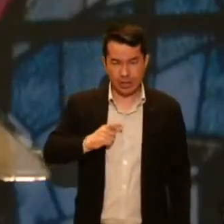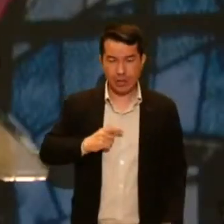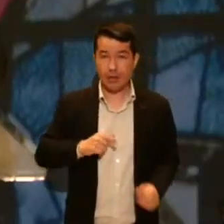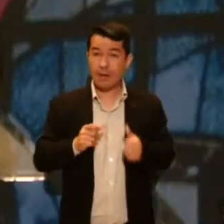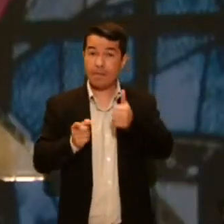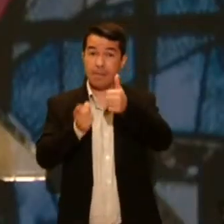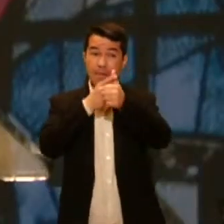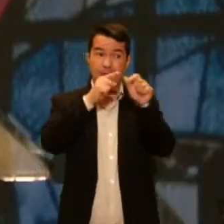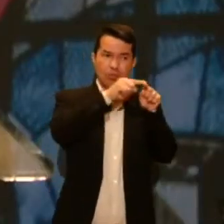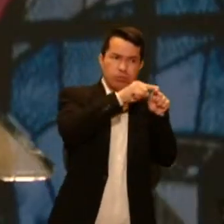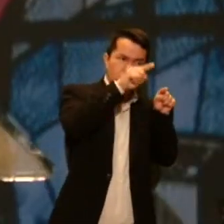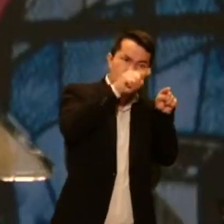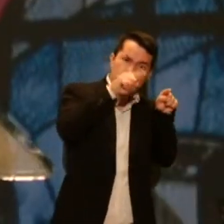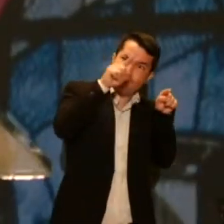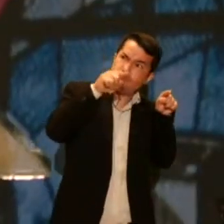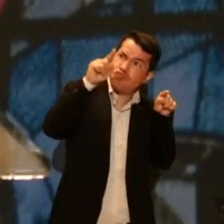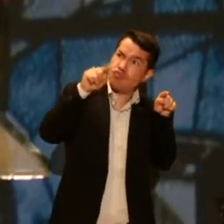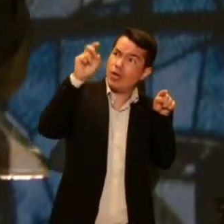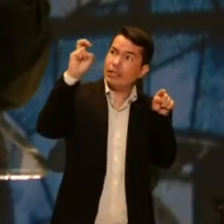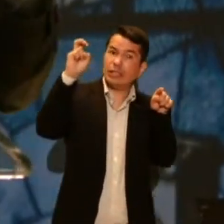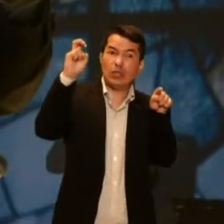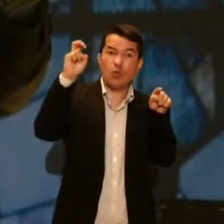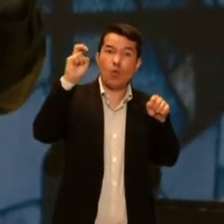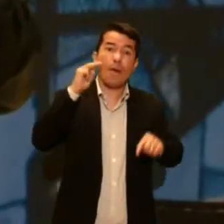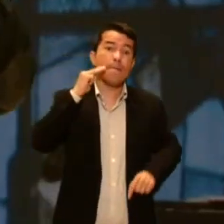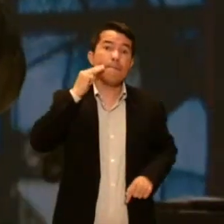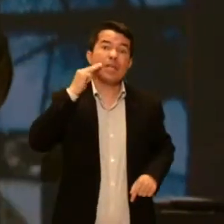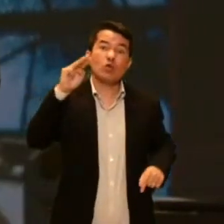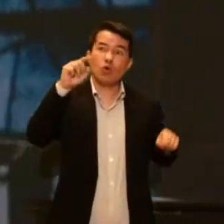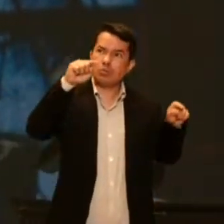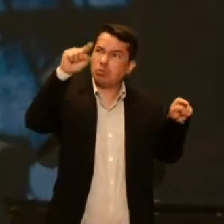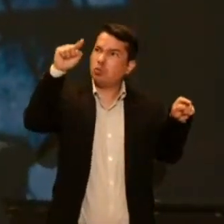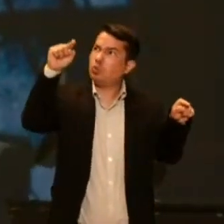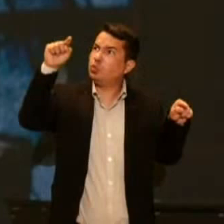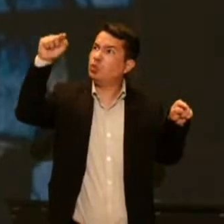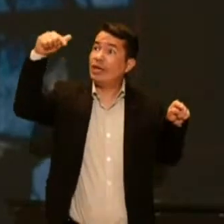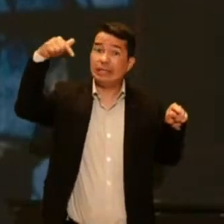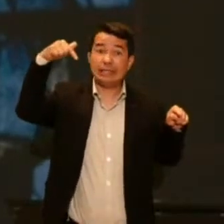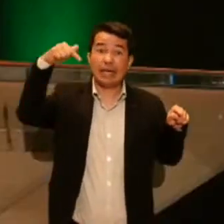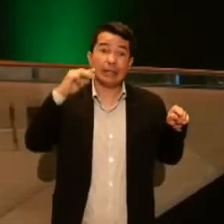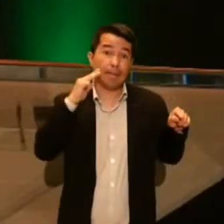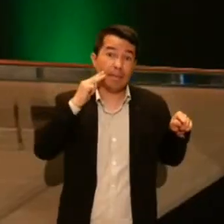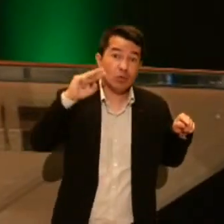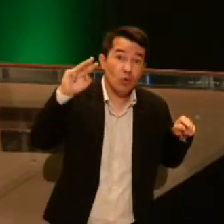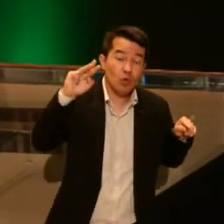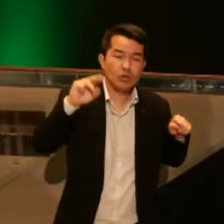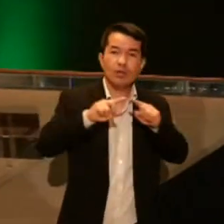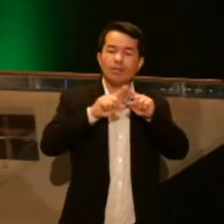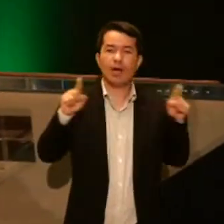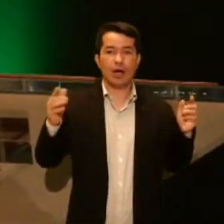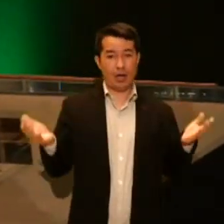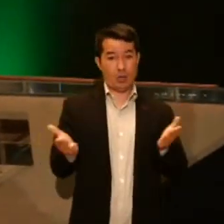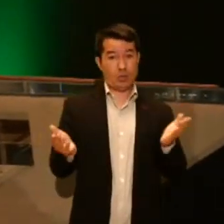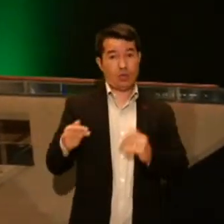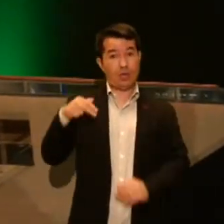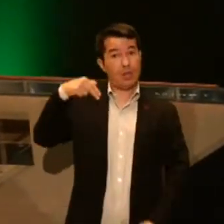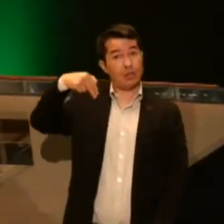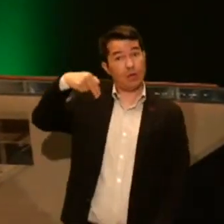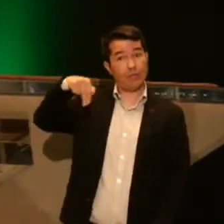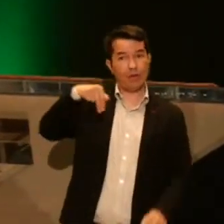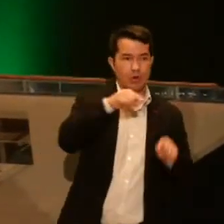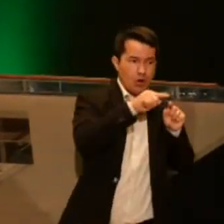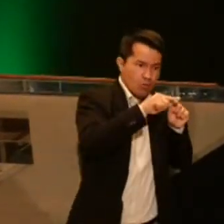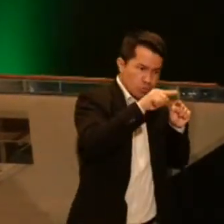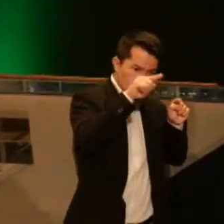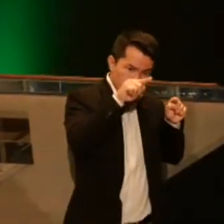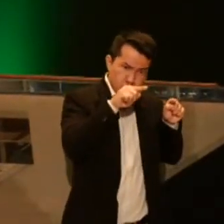recorde, né, com 5 milhões, depois foi para 7 milhões numa semana, tá? E no mês de novembro nós batemos o